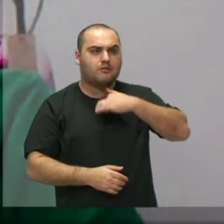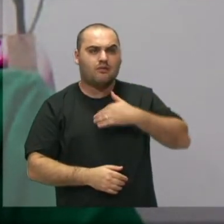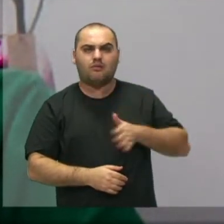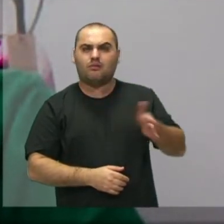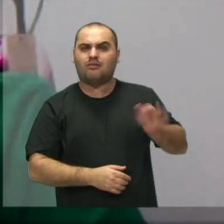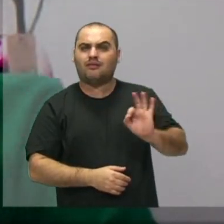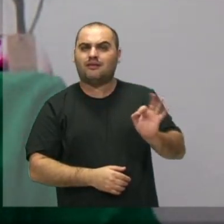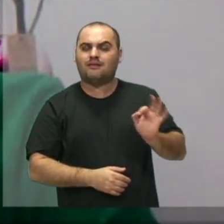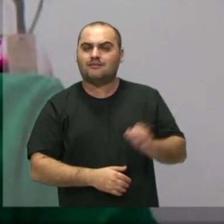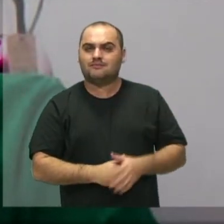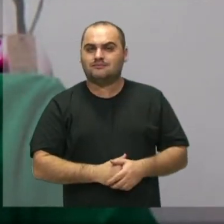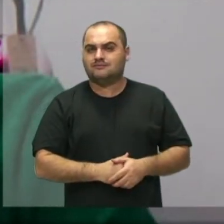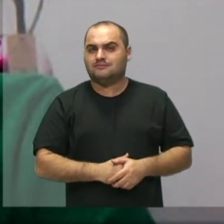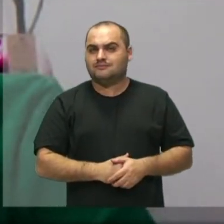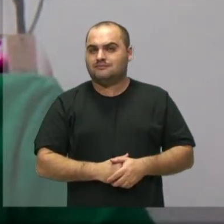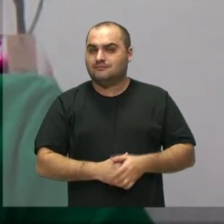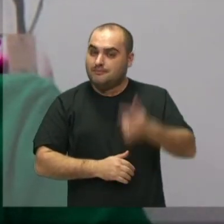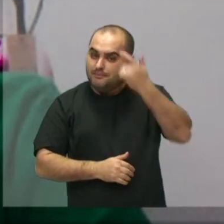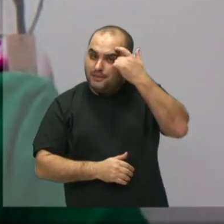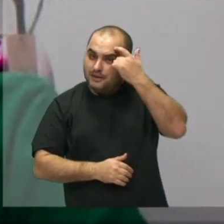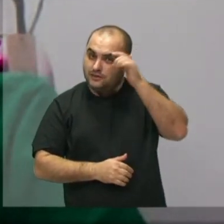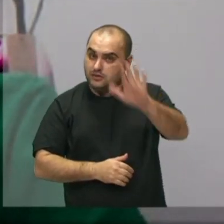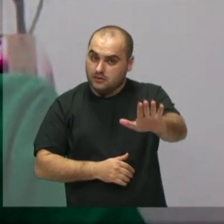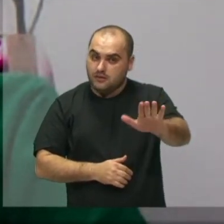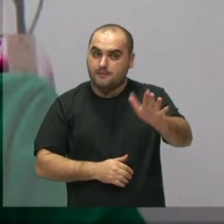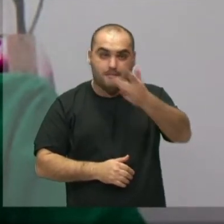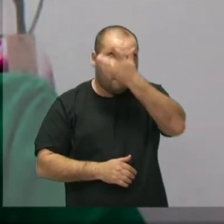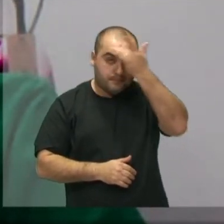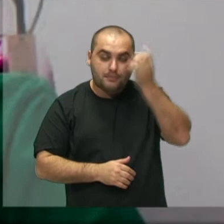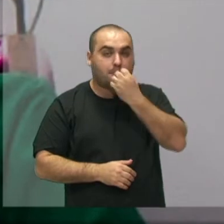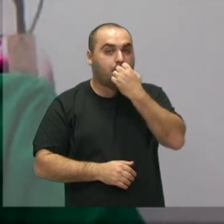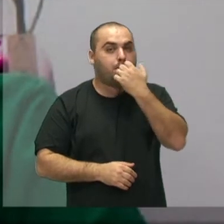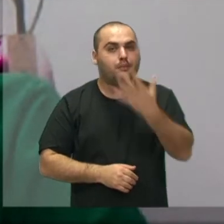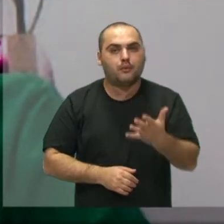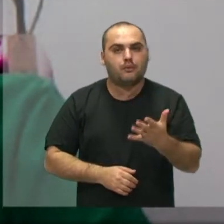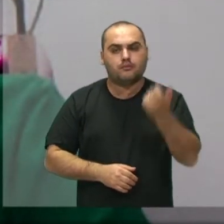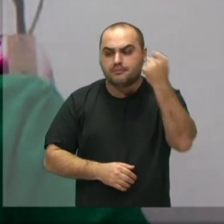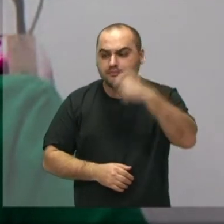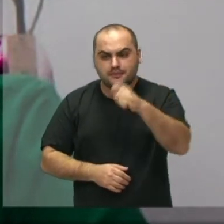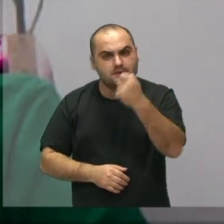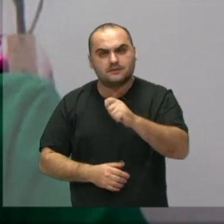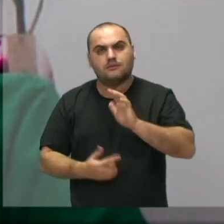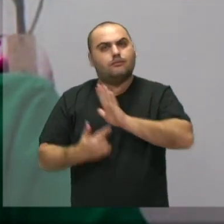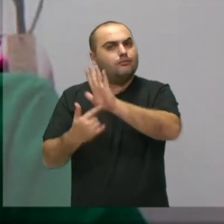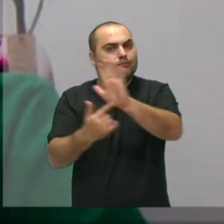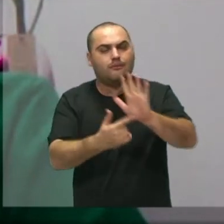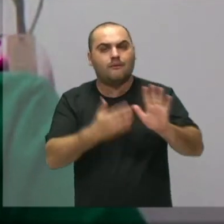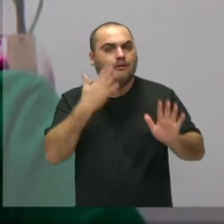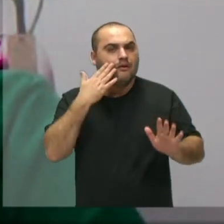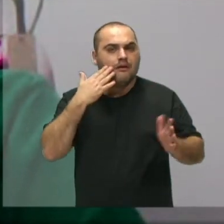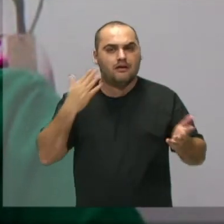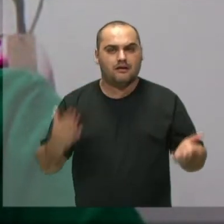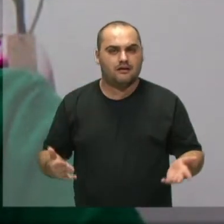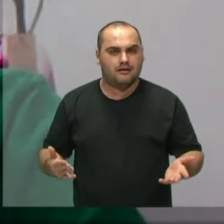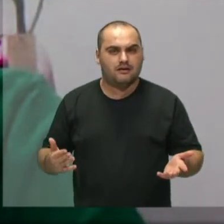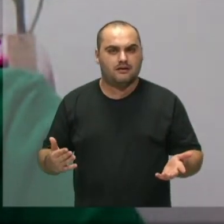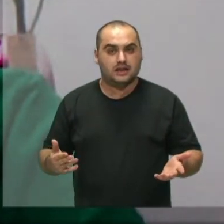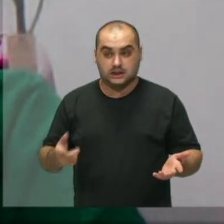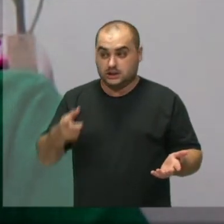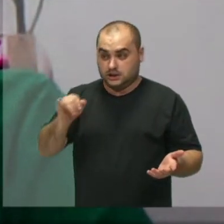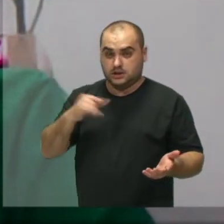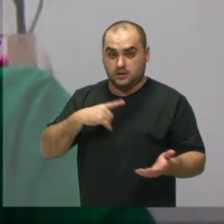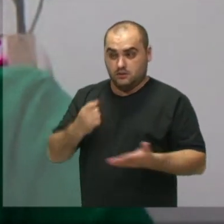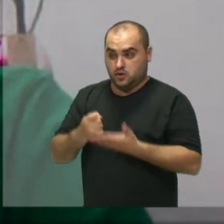que as pessoas boas é que fazem a diferença, né? Então, se a gente pode fazer a diferença na vida de